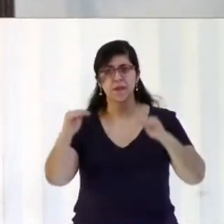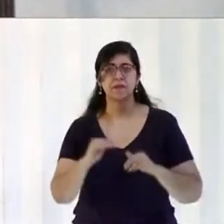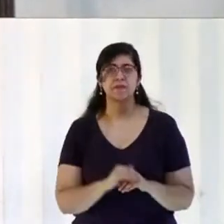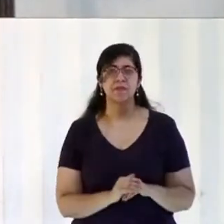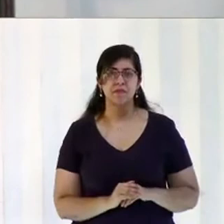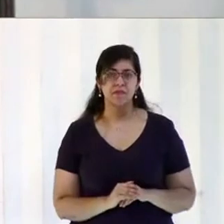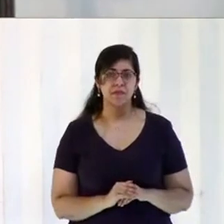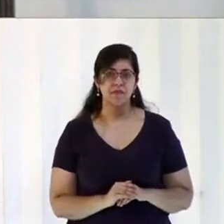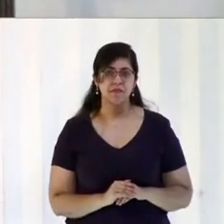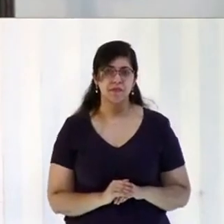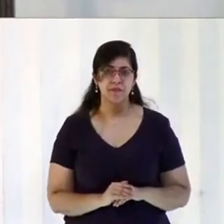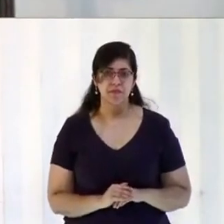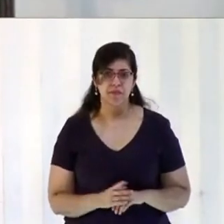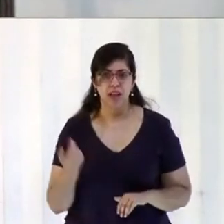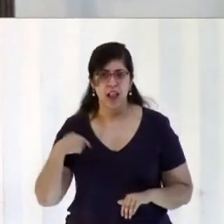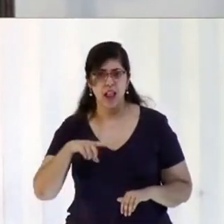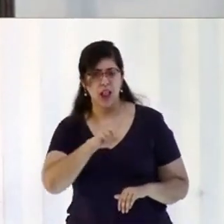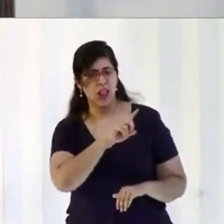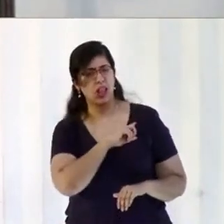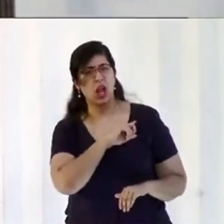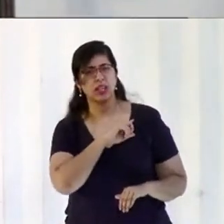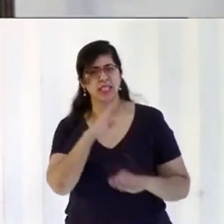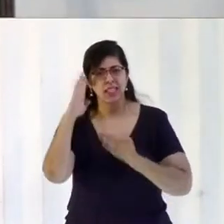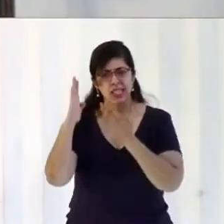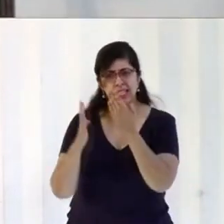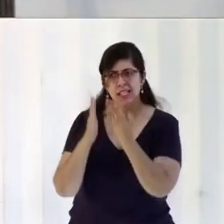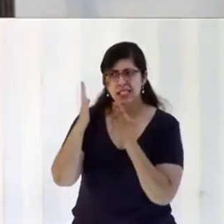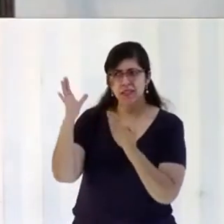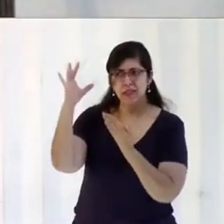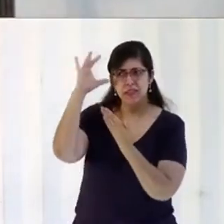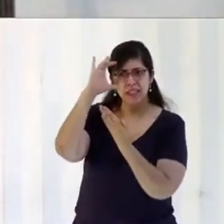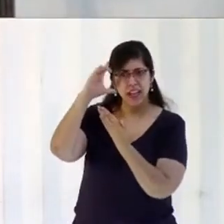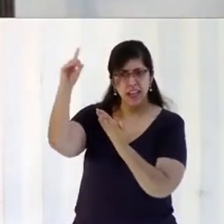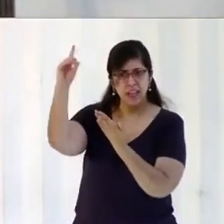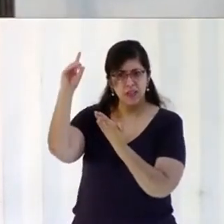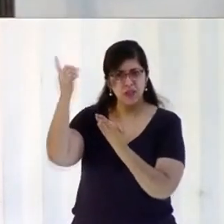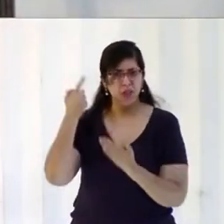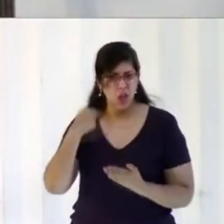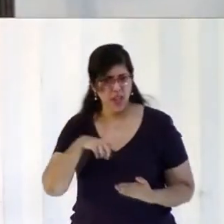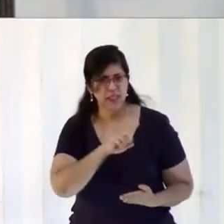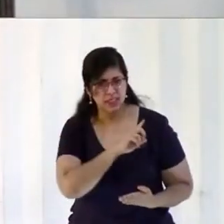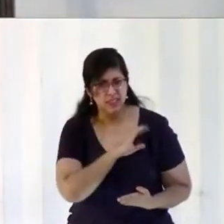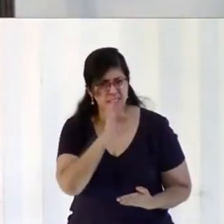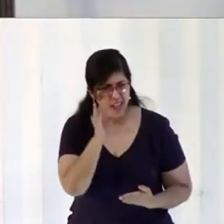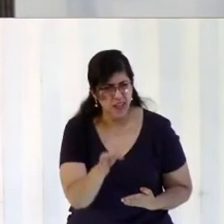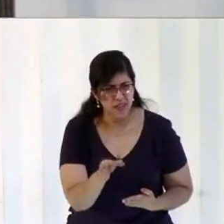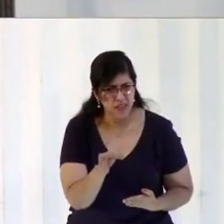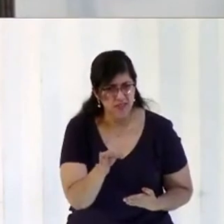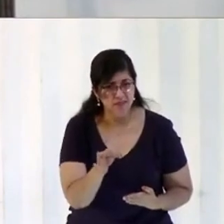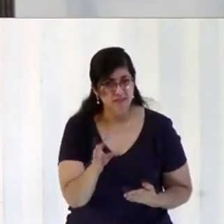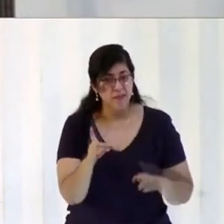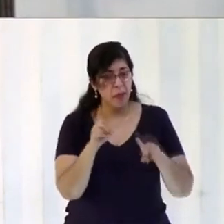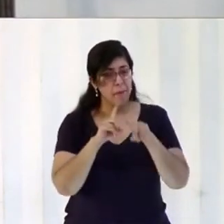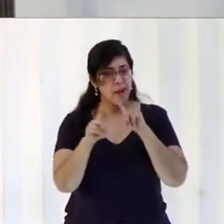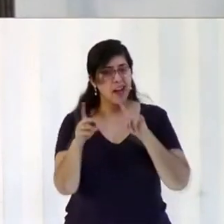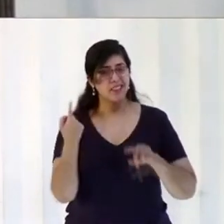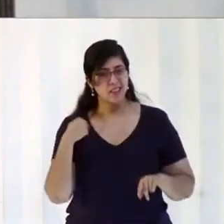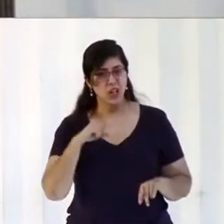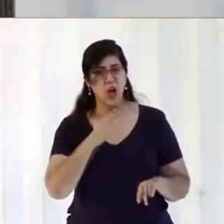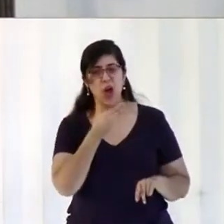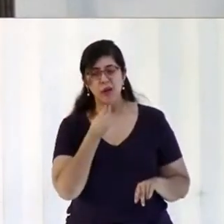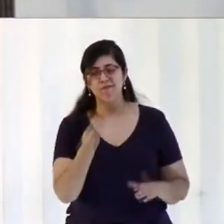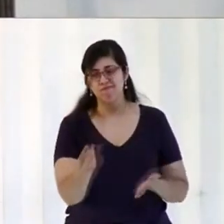sendo entregue, este serviço está sendo entregue ao Senhor. Claro que nós somos imperfeitos, nada disso é